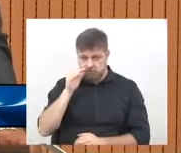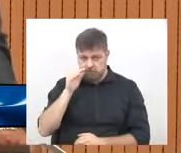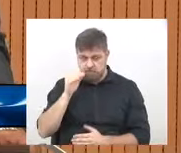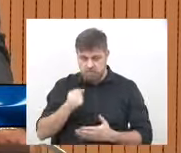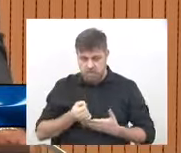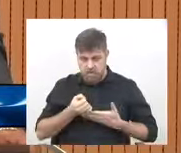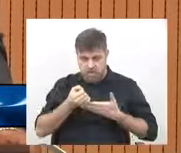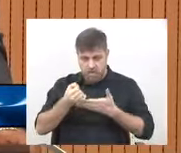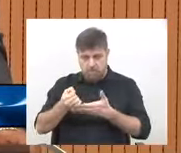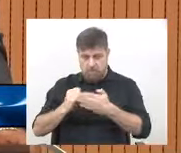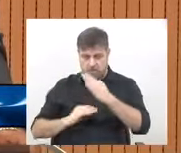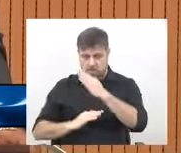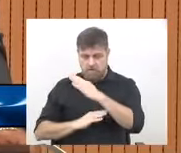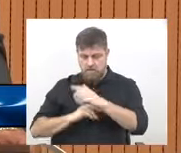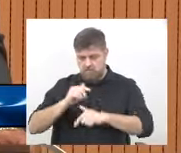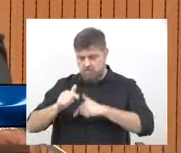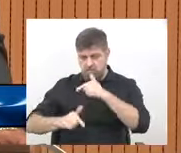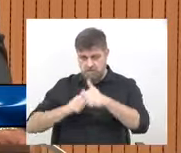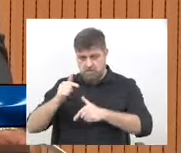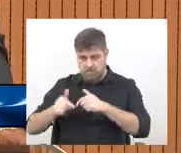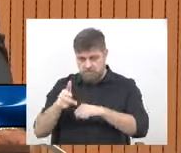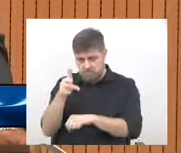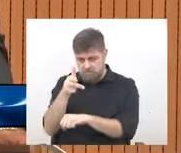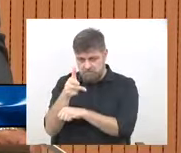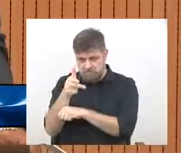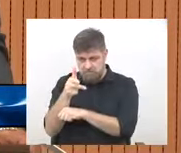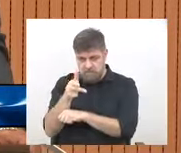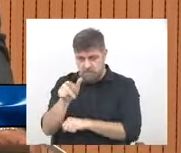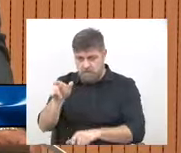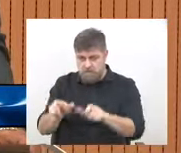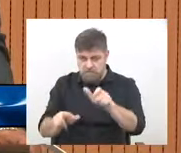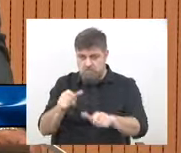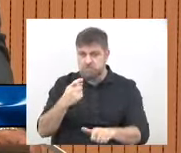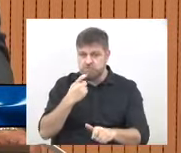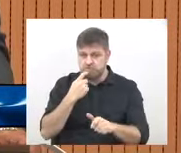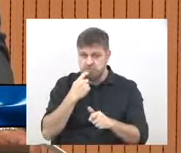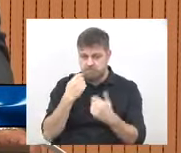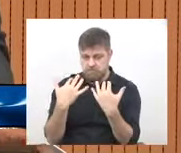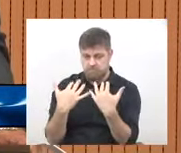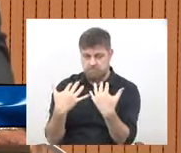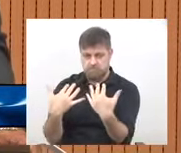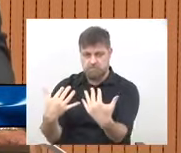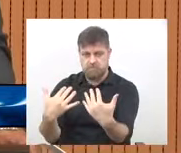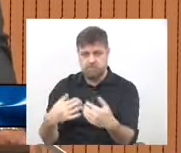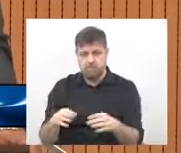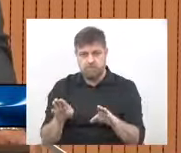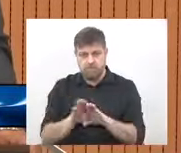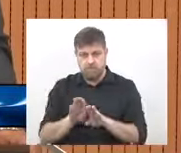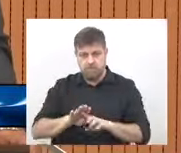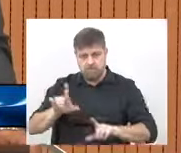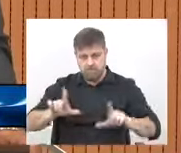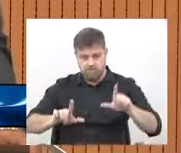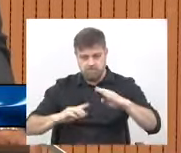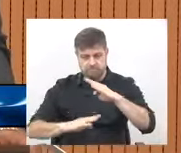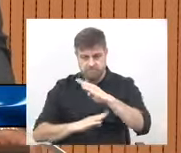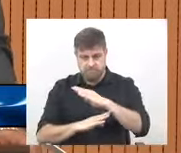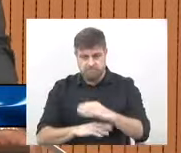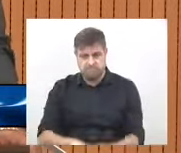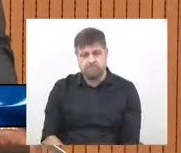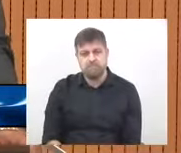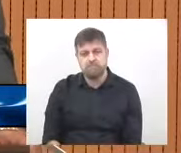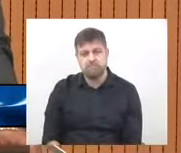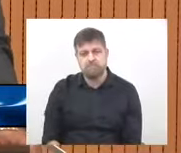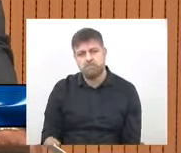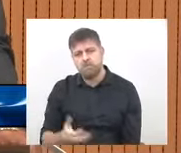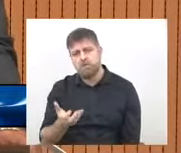esse trabalho da Câmara para toda a cidade de Campinas, cidadão campineiro que nos assiste e público em geral.